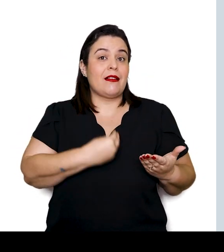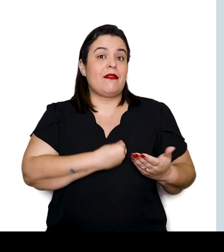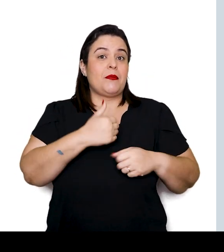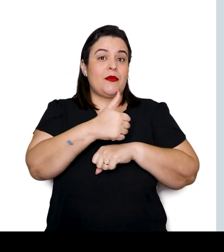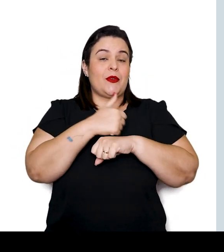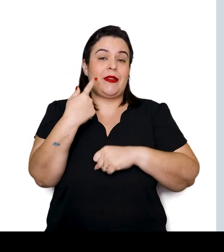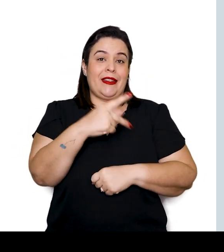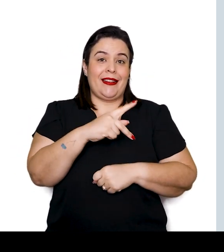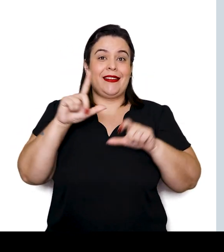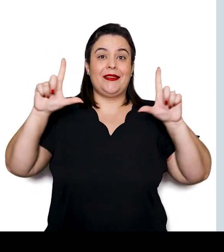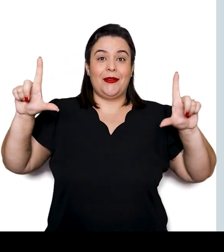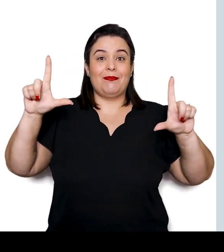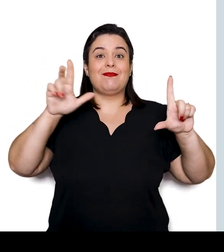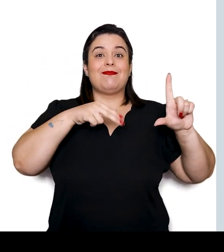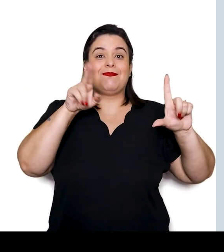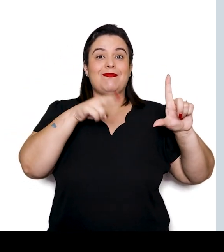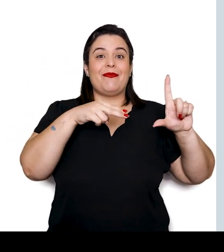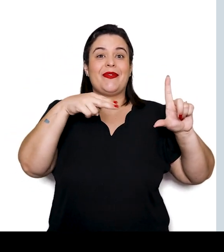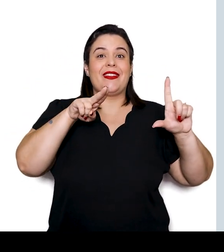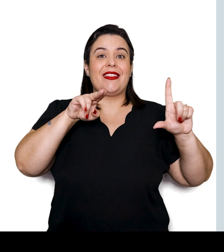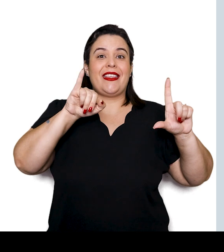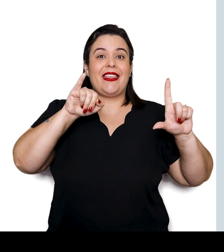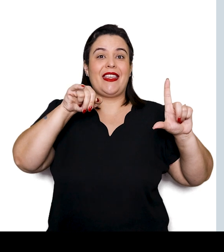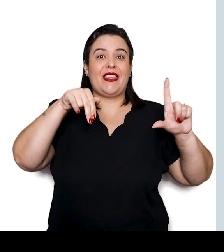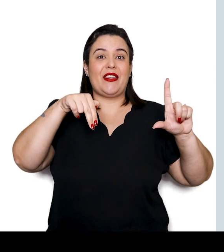de ninféias.